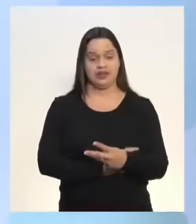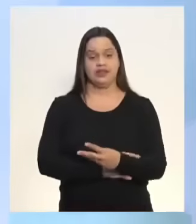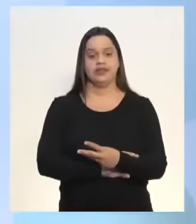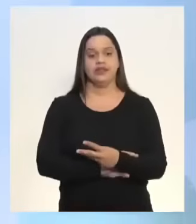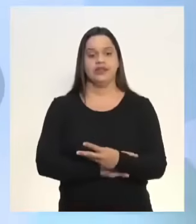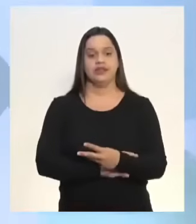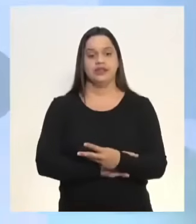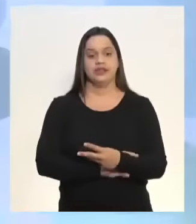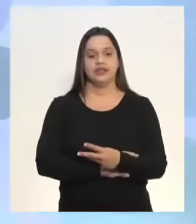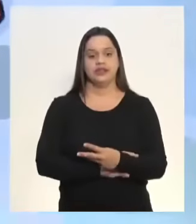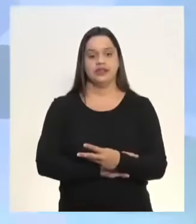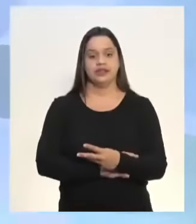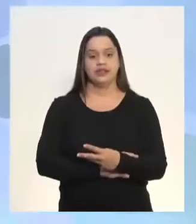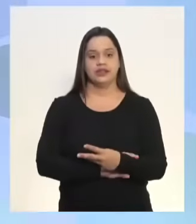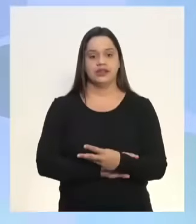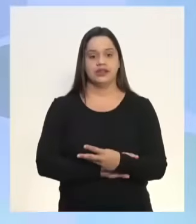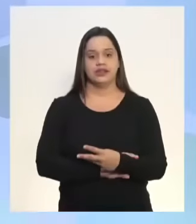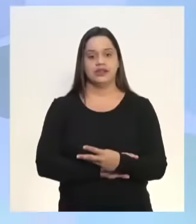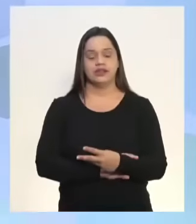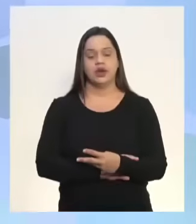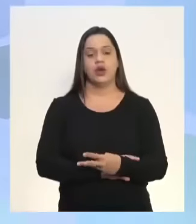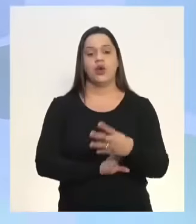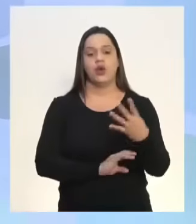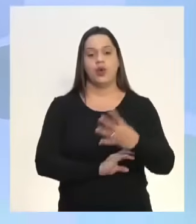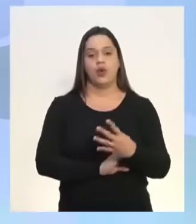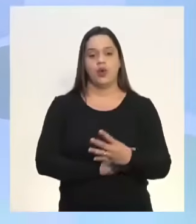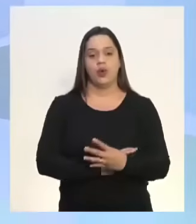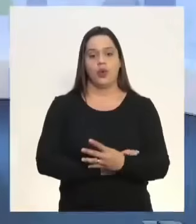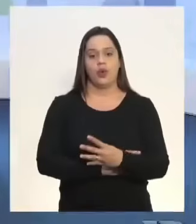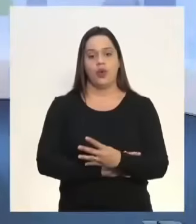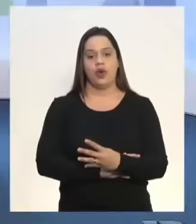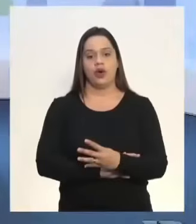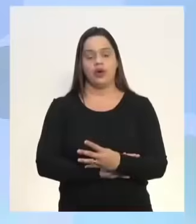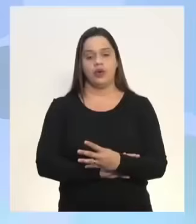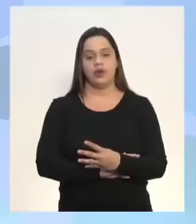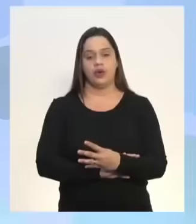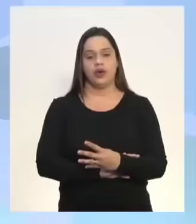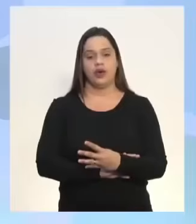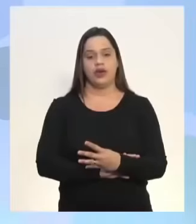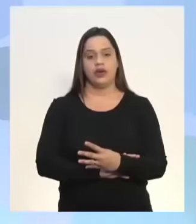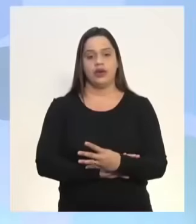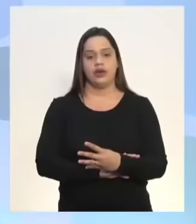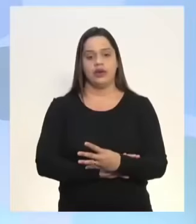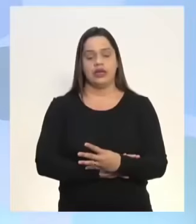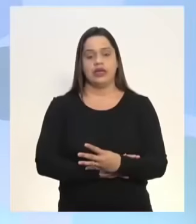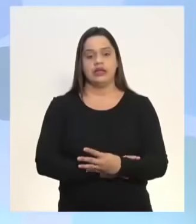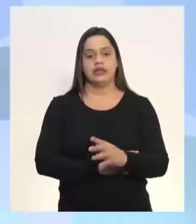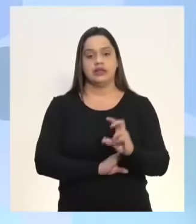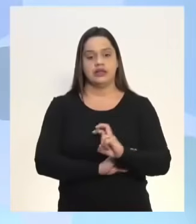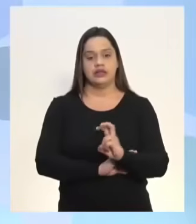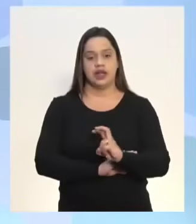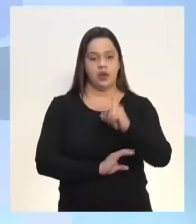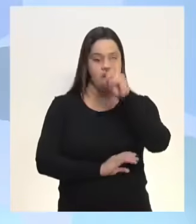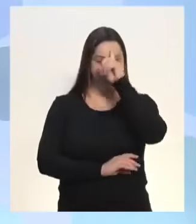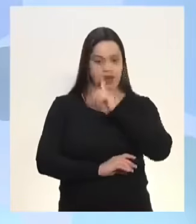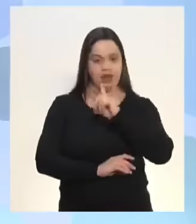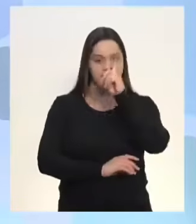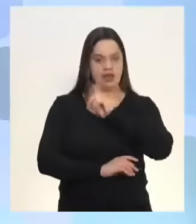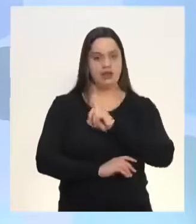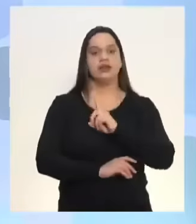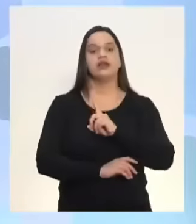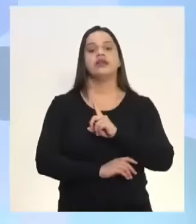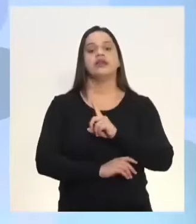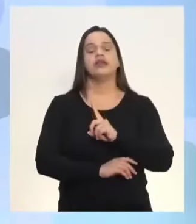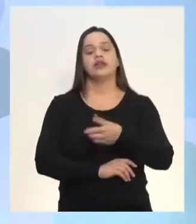3, Deve estar lá do outro lado, aqui embaixo. 4 está aqui embaixo. Isso, aí. 4, Na sua 5 direita, está em esquerda. amarelo aqui. E